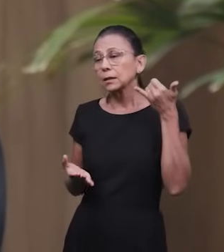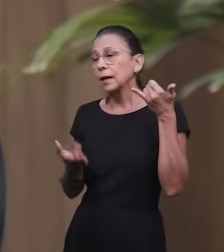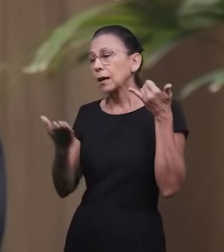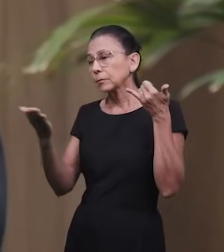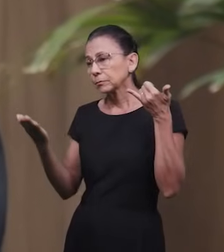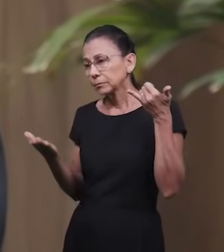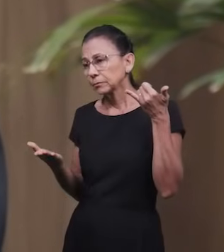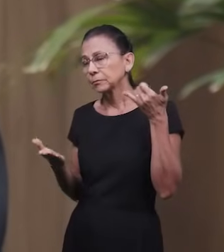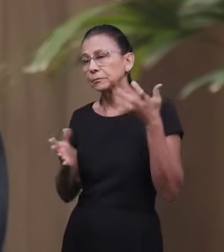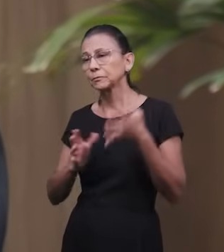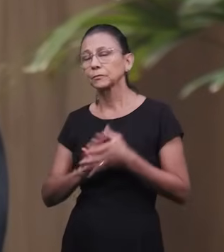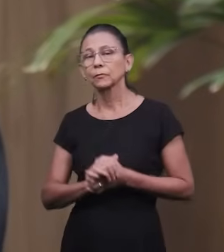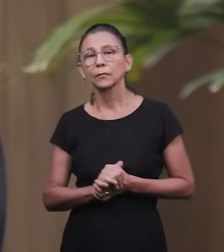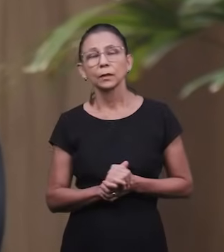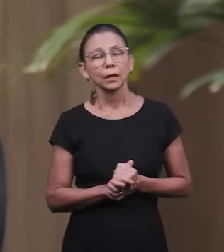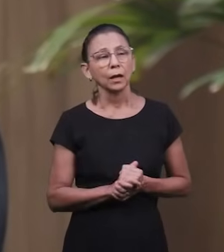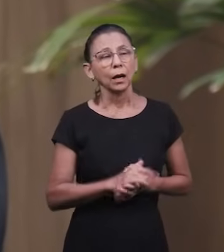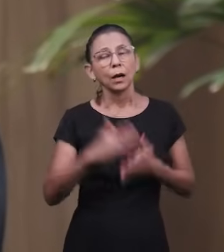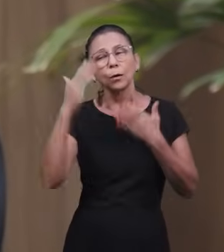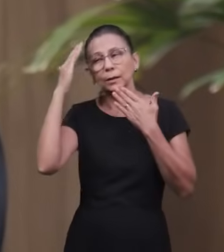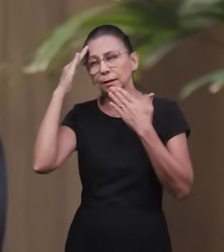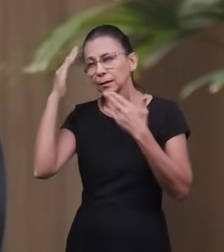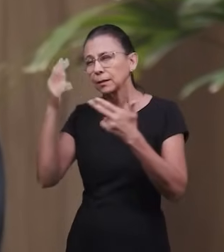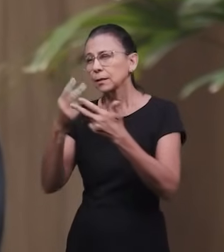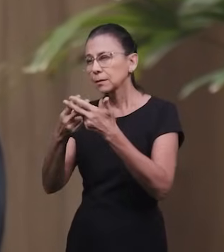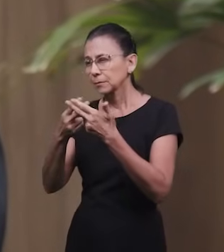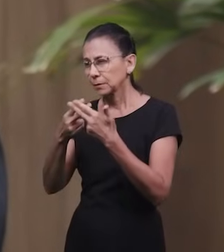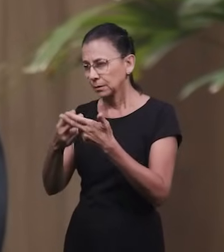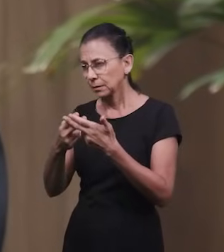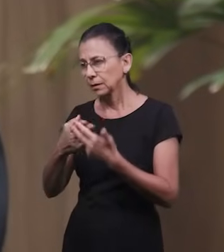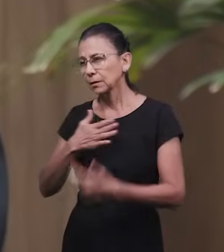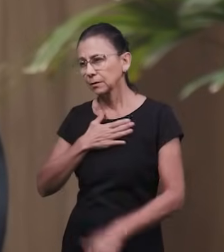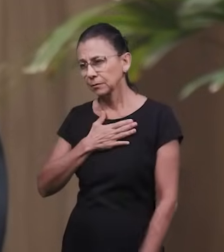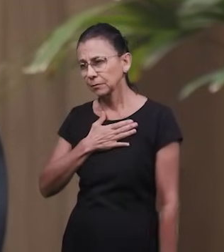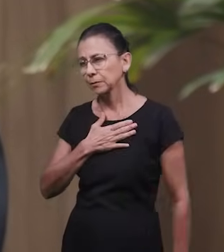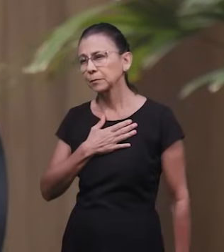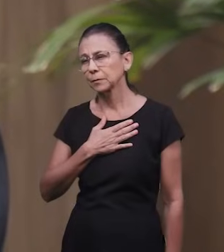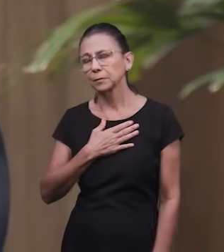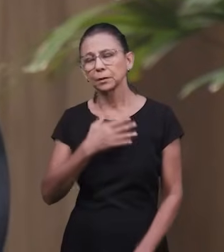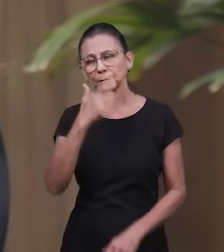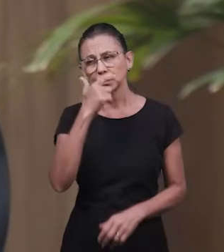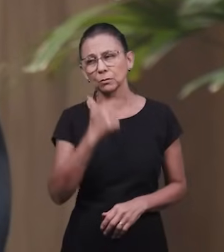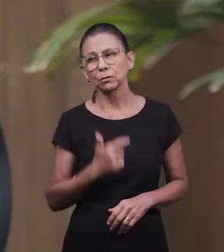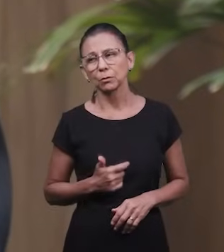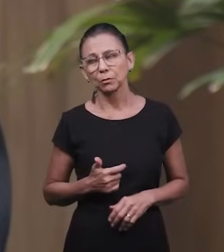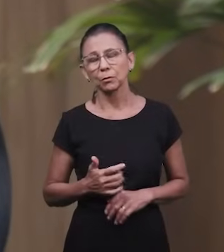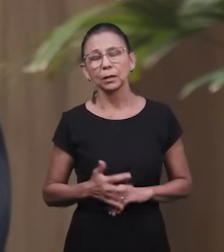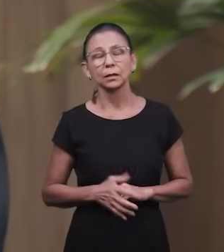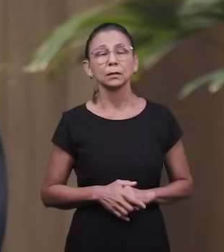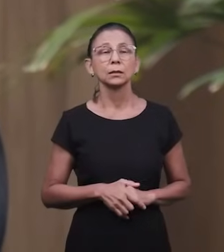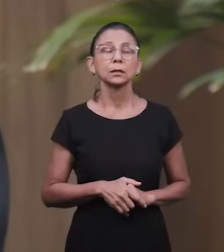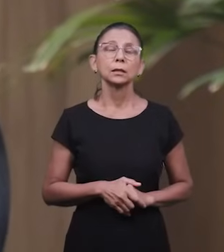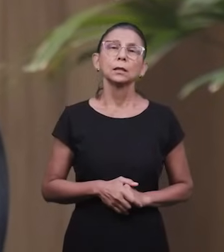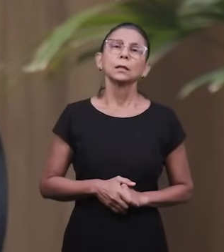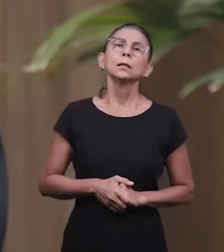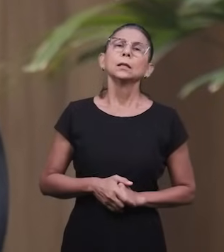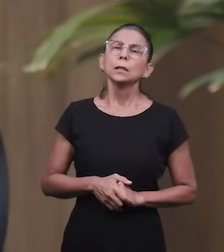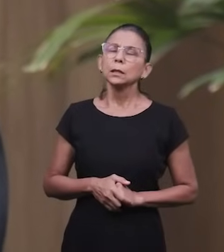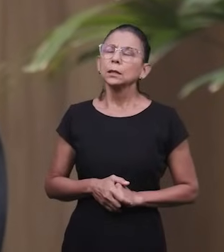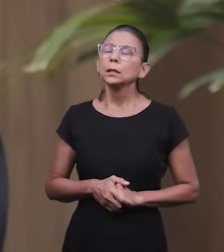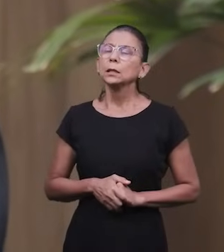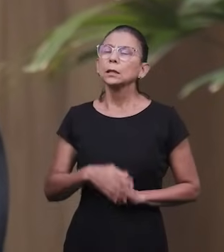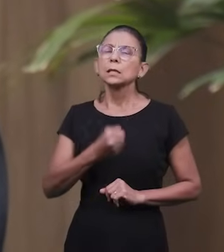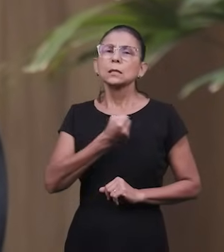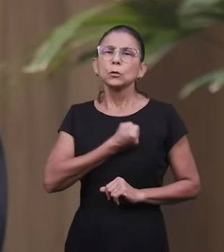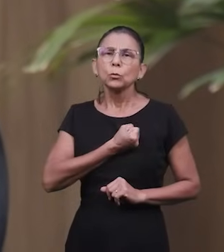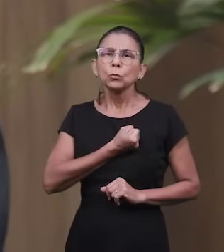vocês e graças a Deus vocês têm sido muito pacientes para comigo e Deus está falando comigo através